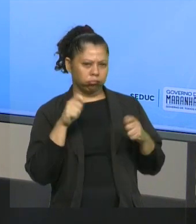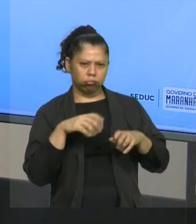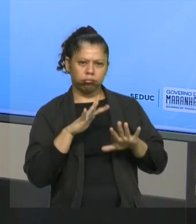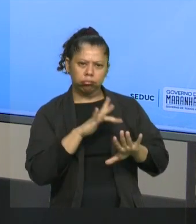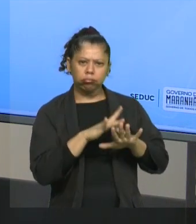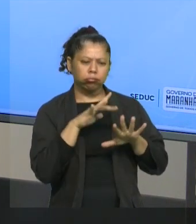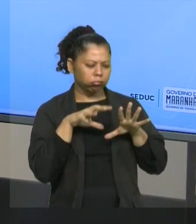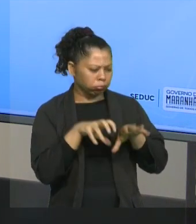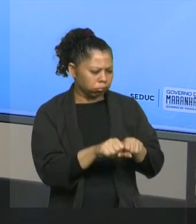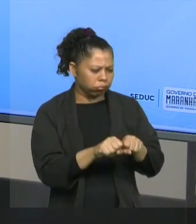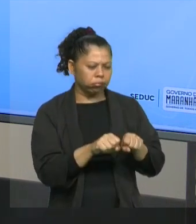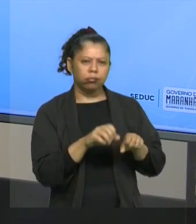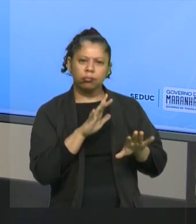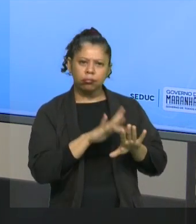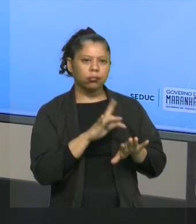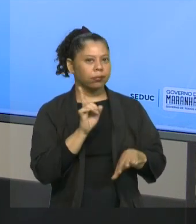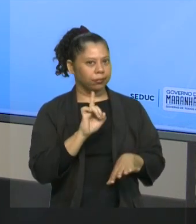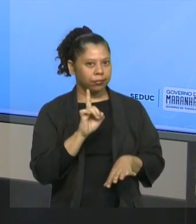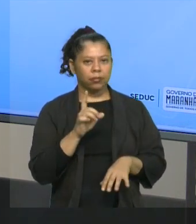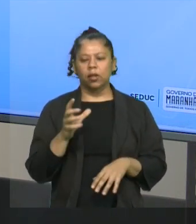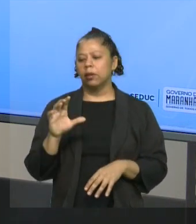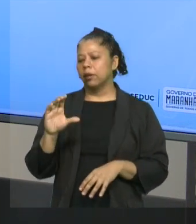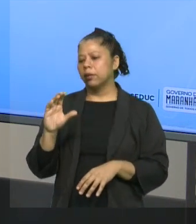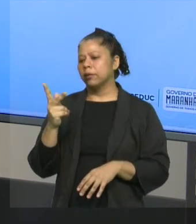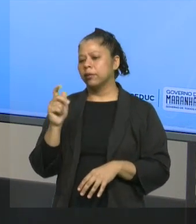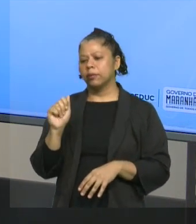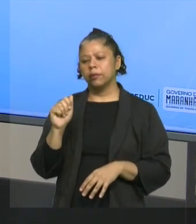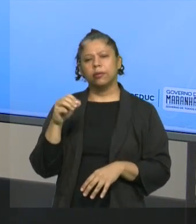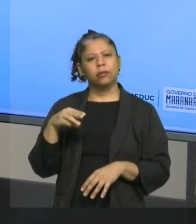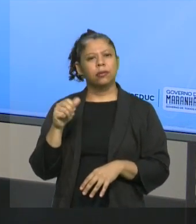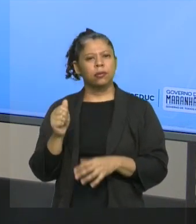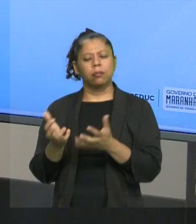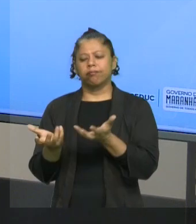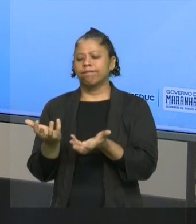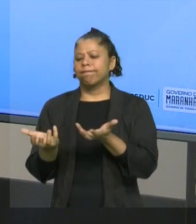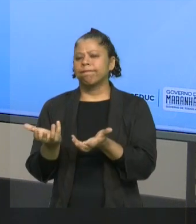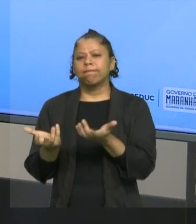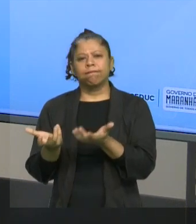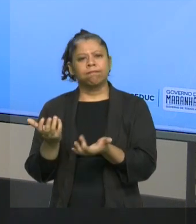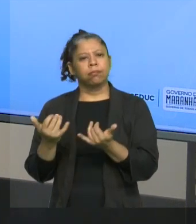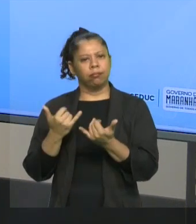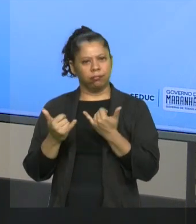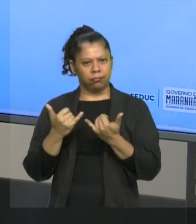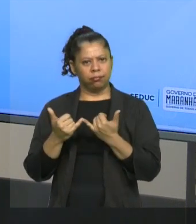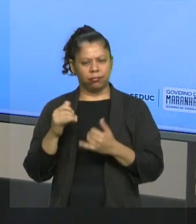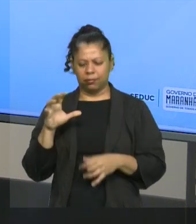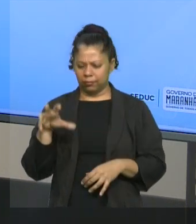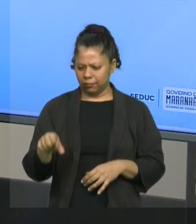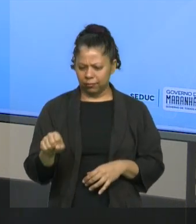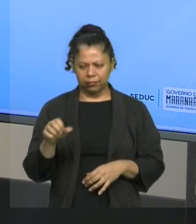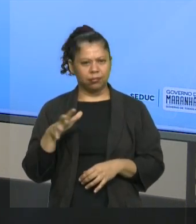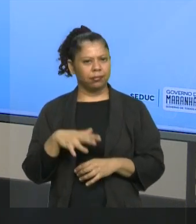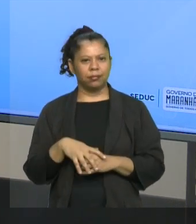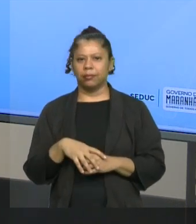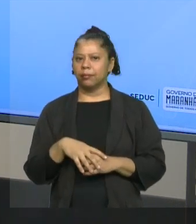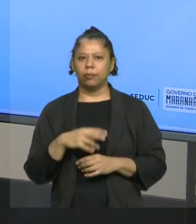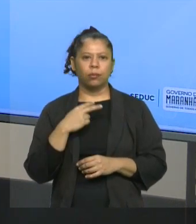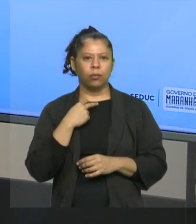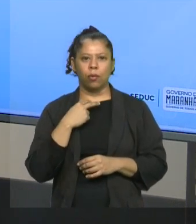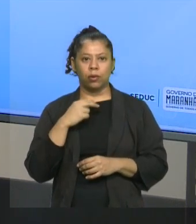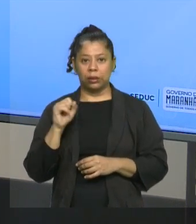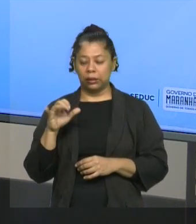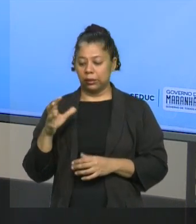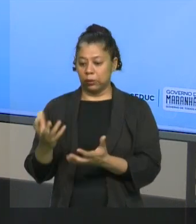tocar. Quando você fala de chama, também você não está falando de algo que você toca, até porque se você tocar na chama, você vai se